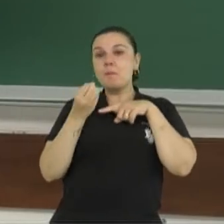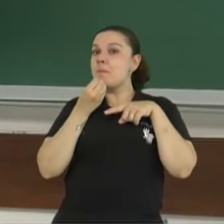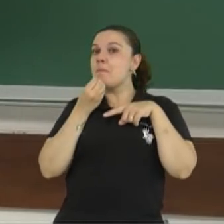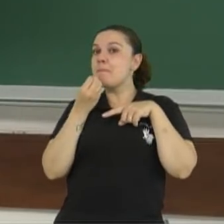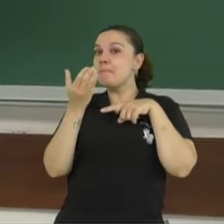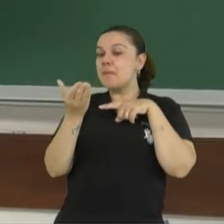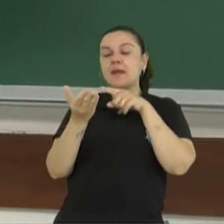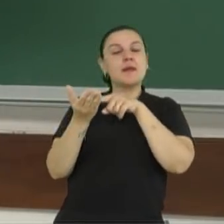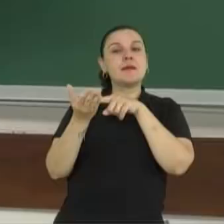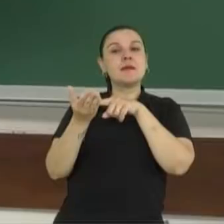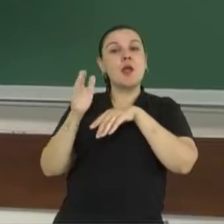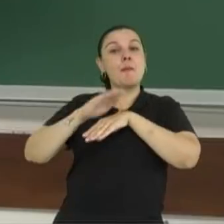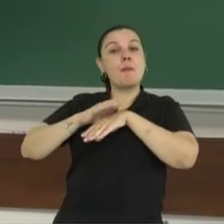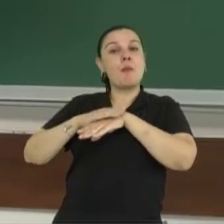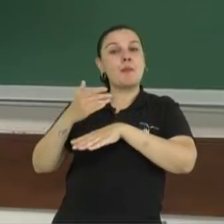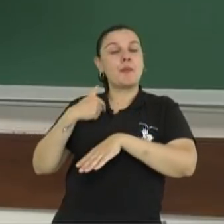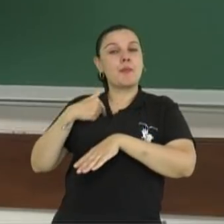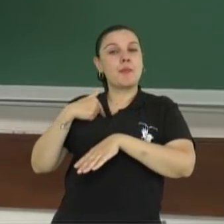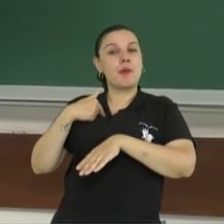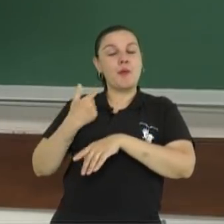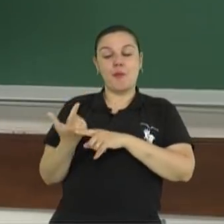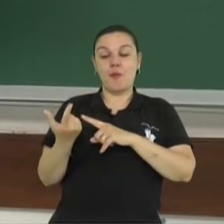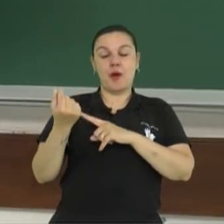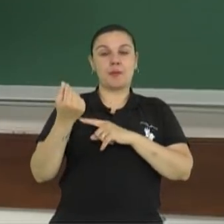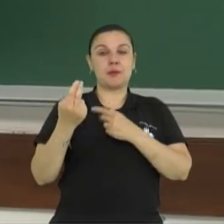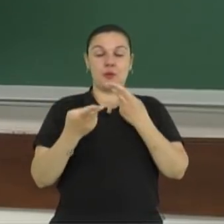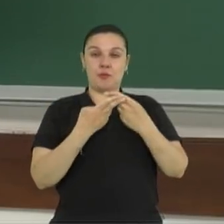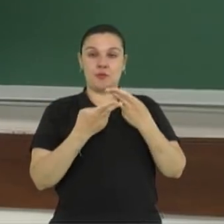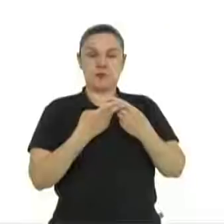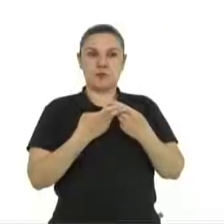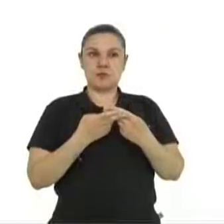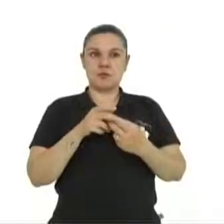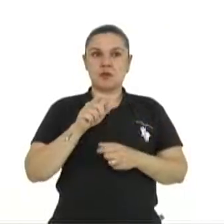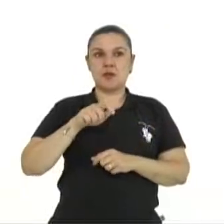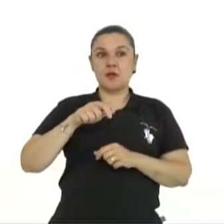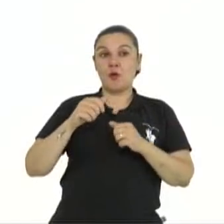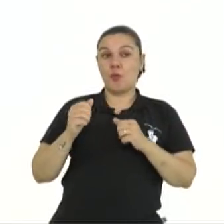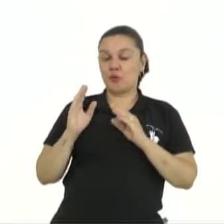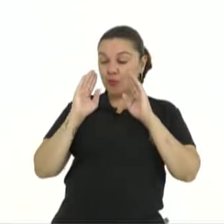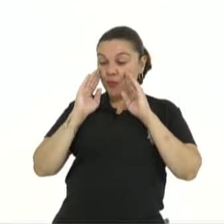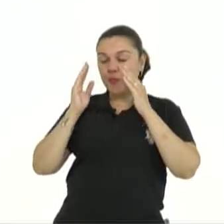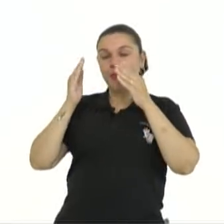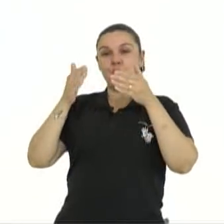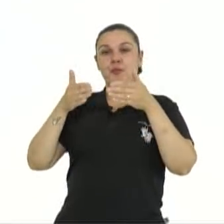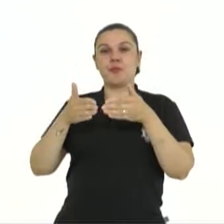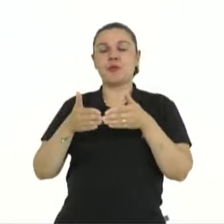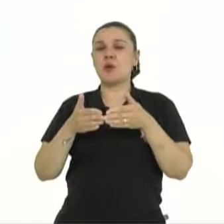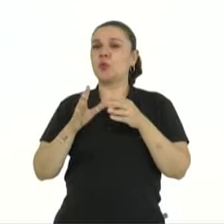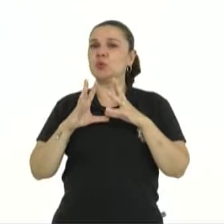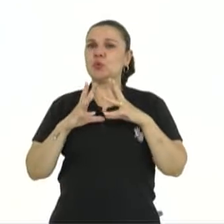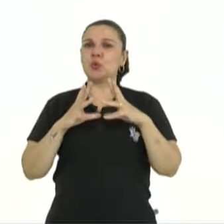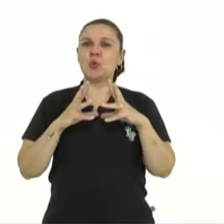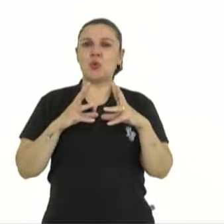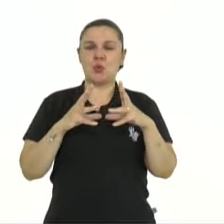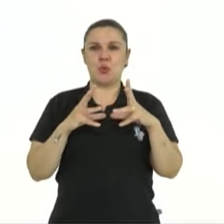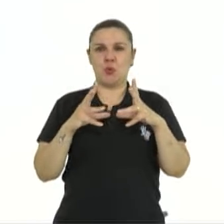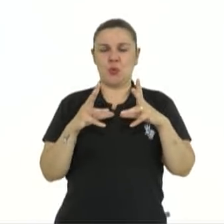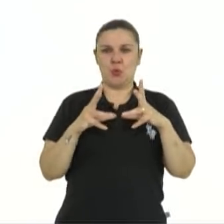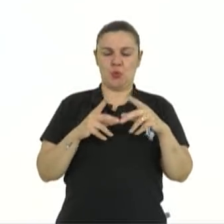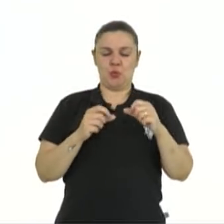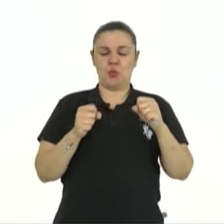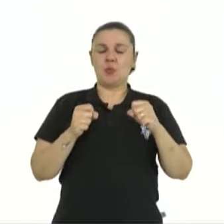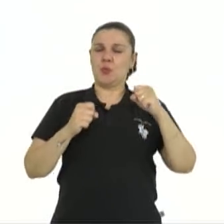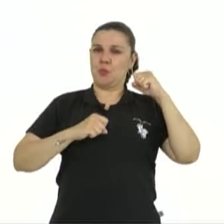de capital e de consumo. Então, presta atenção. Quanto ao destino daquilo que é